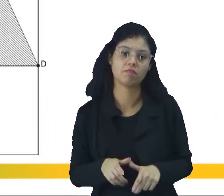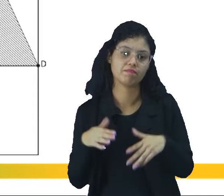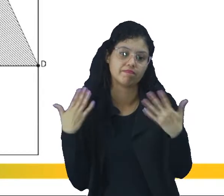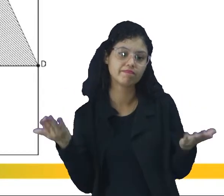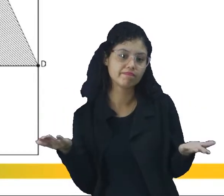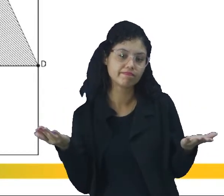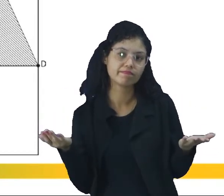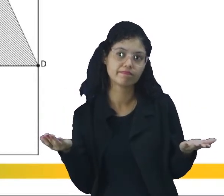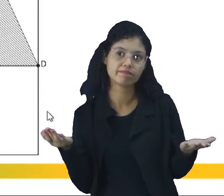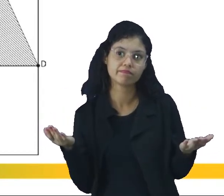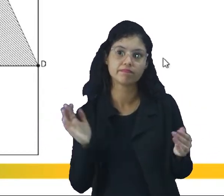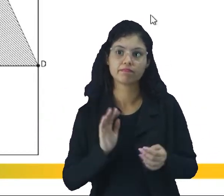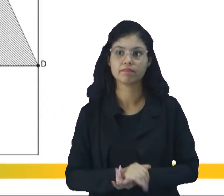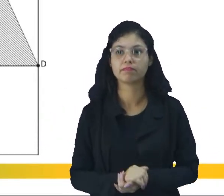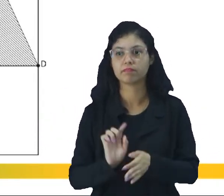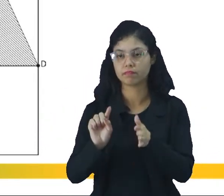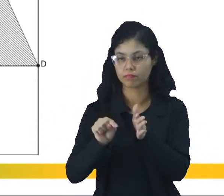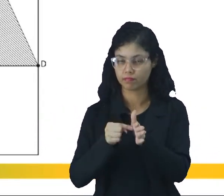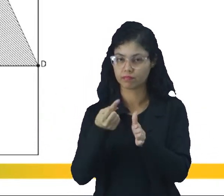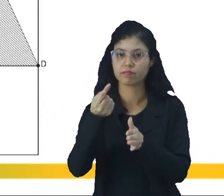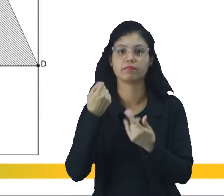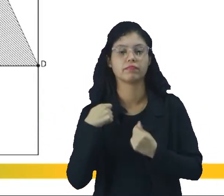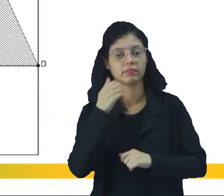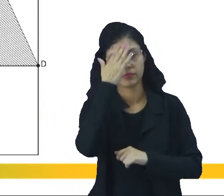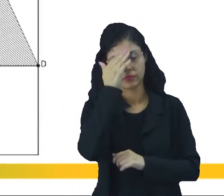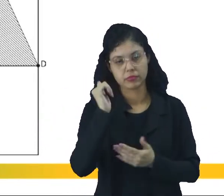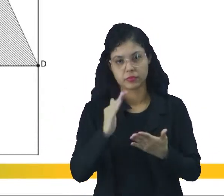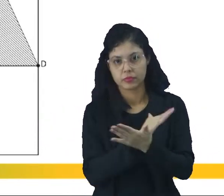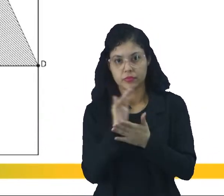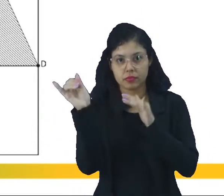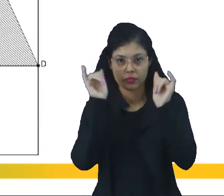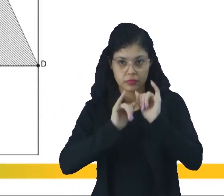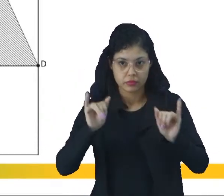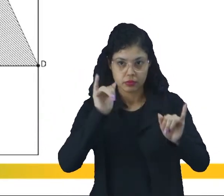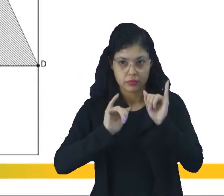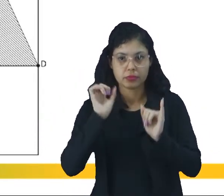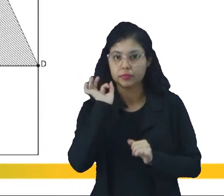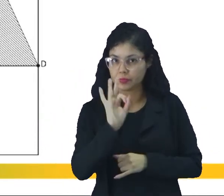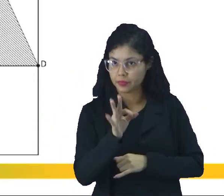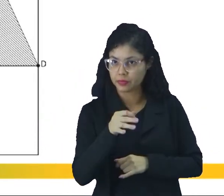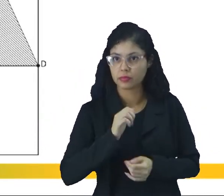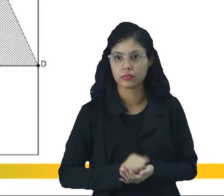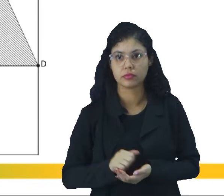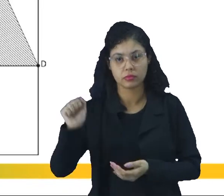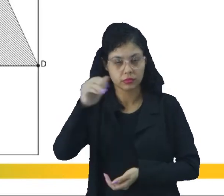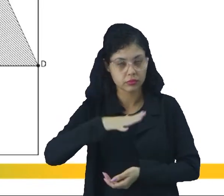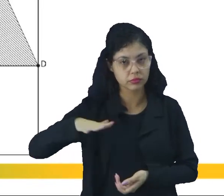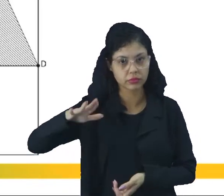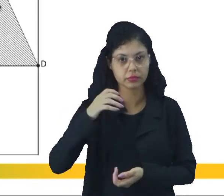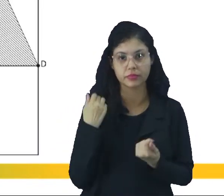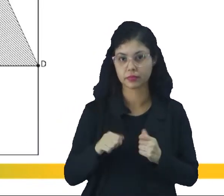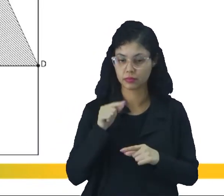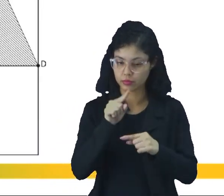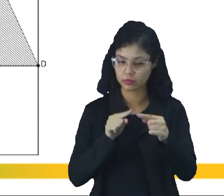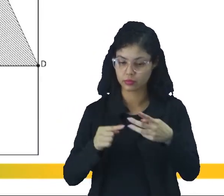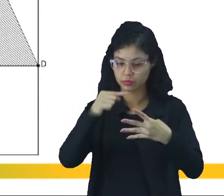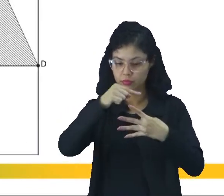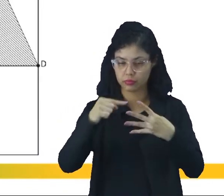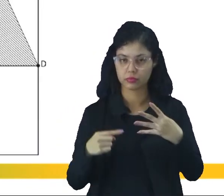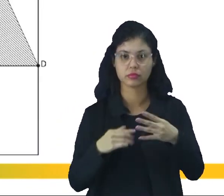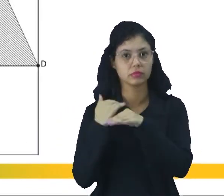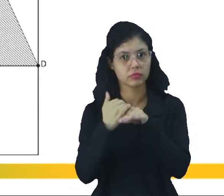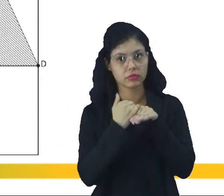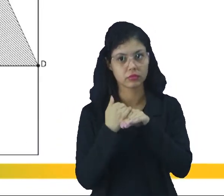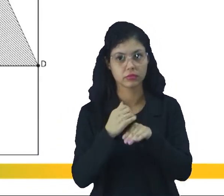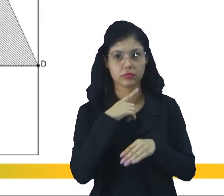aqui? Primeiro, nós temos que saber algumas informações, certinho? A área quadrada deve ser dividida em 4 partes